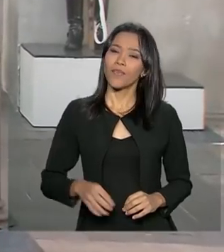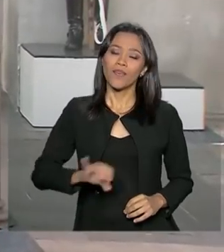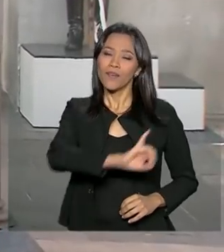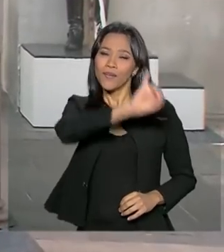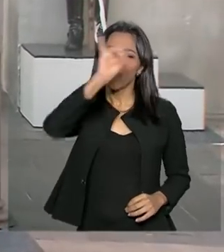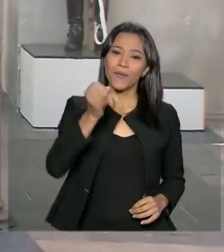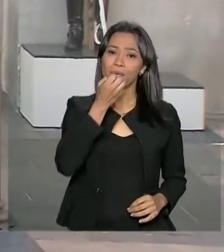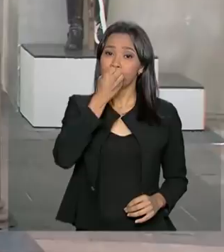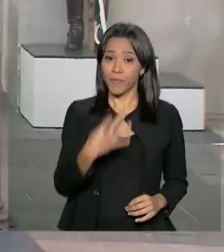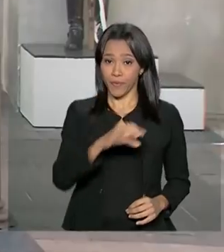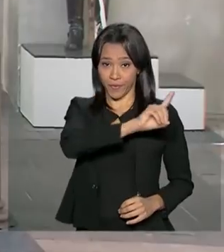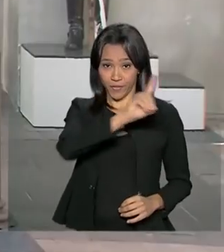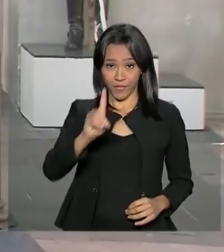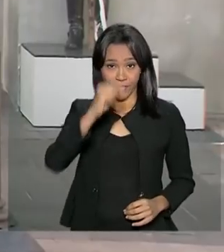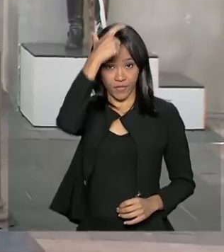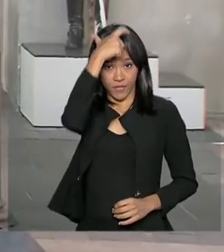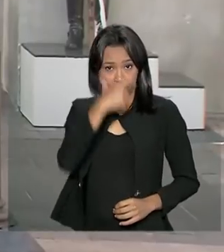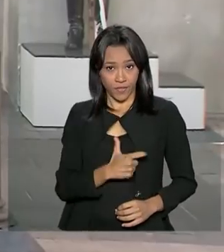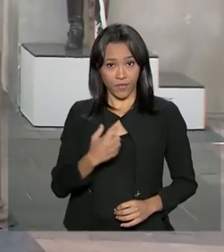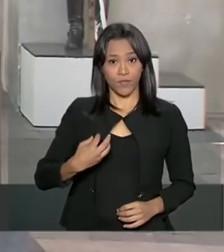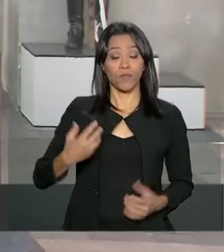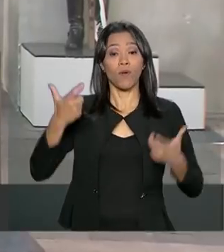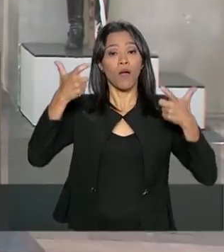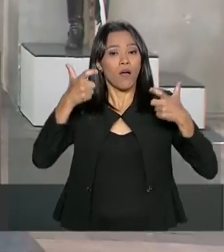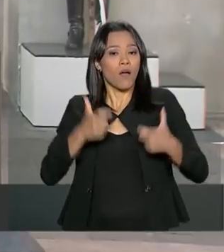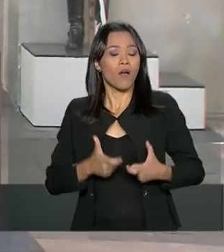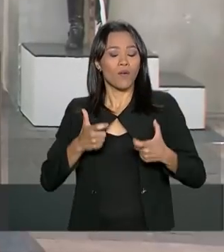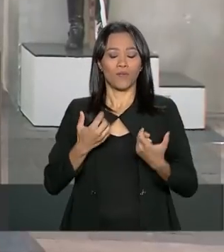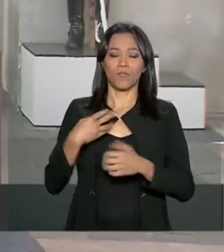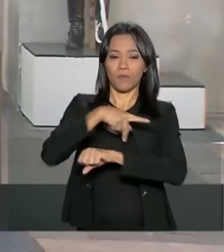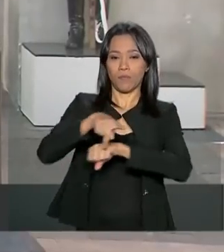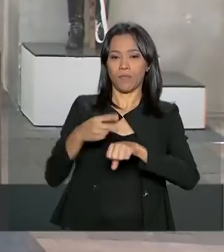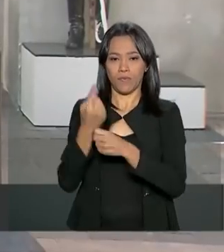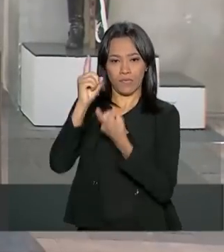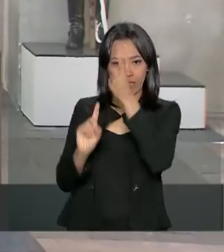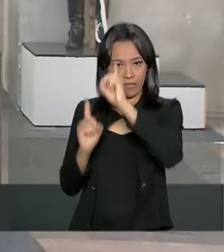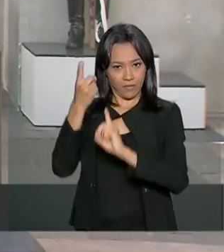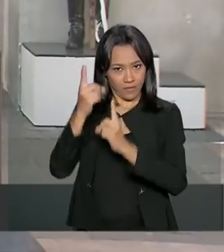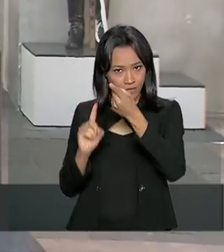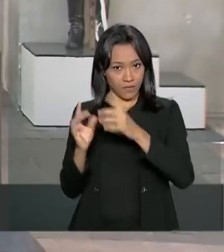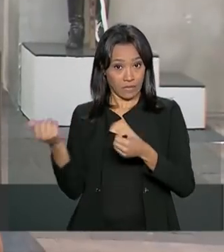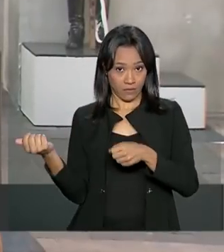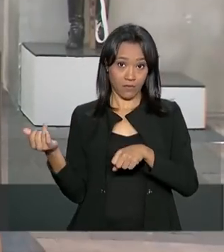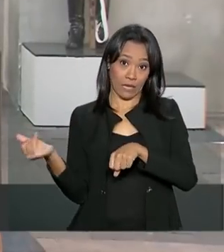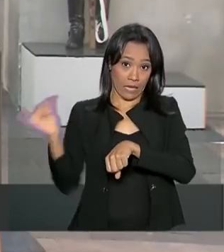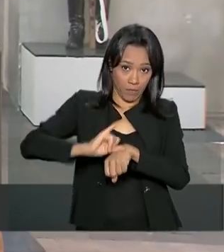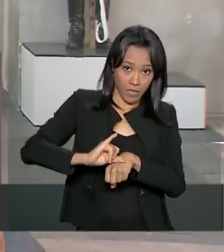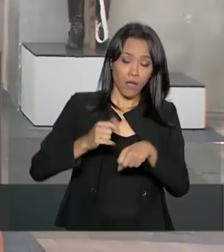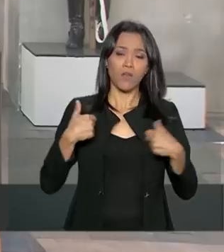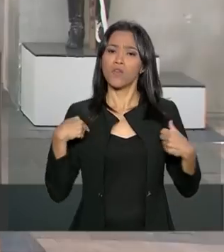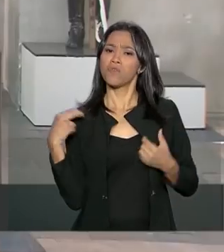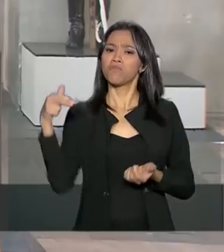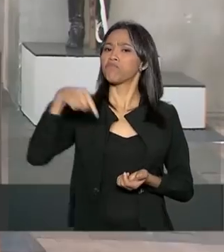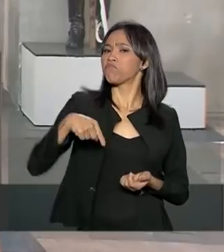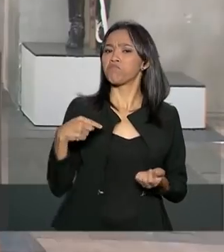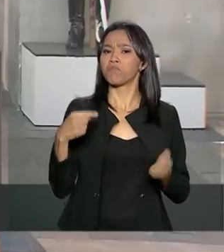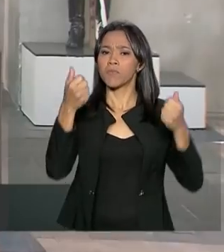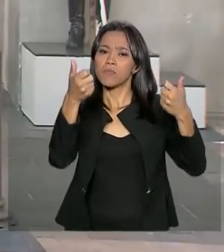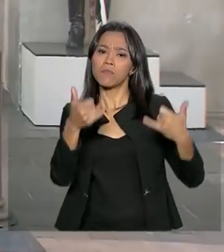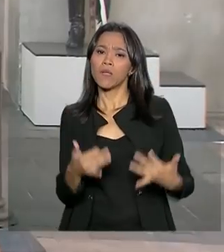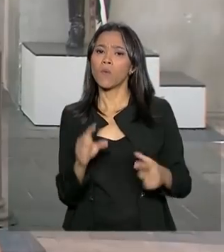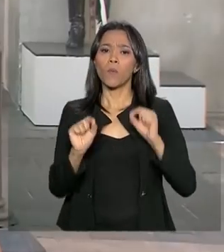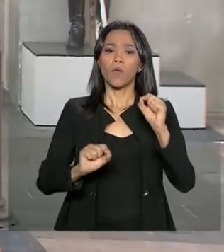Olá, bom dia. Eu estou aqui em Santiago, no Chile, falo ao vivo com vocês agora para falar sobre a reunião que